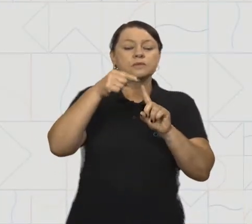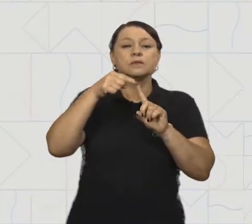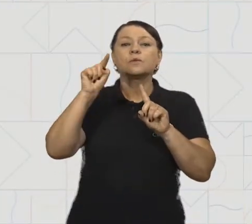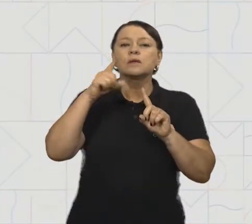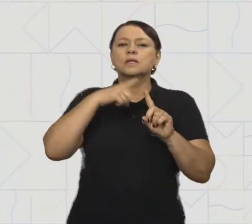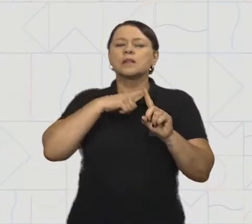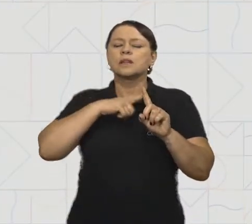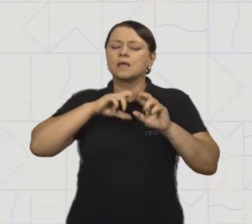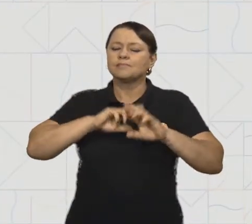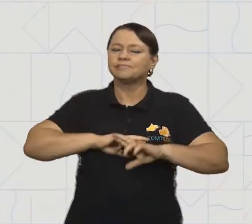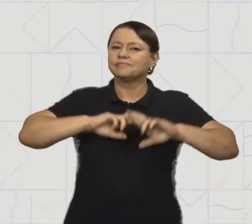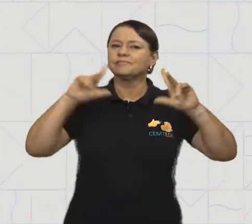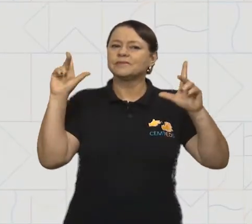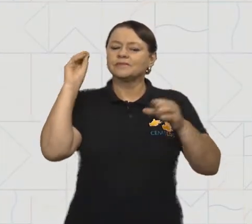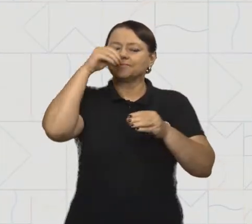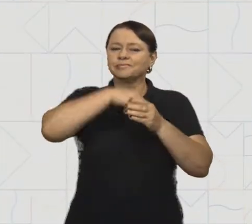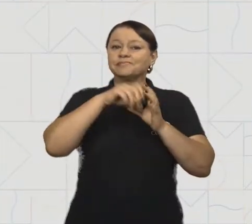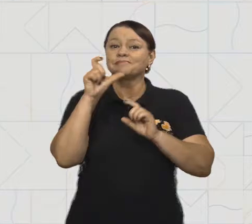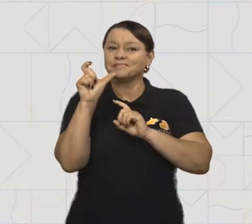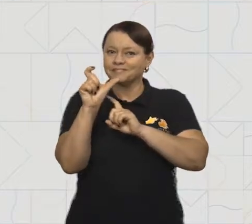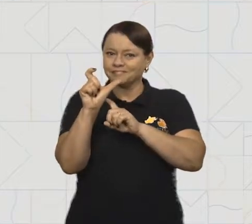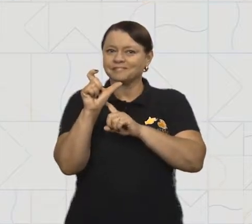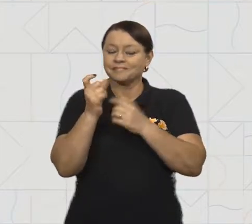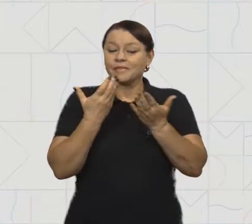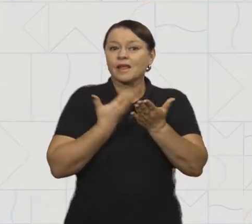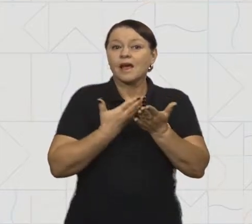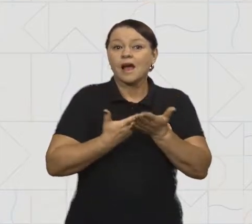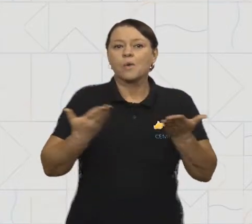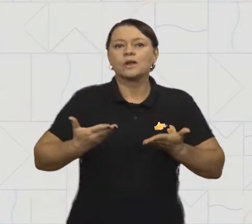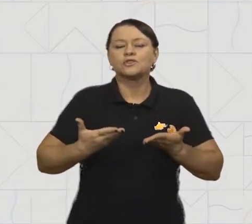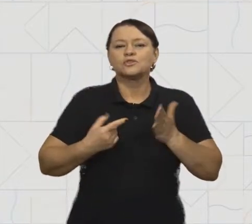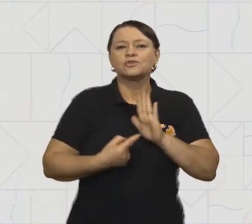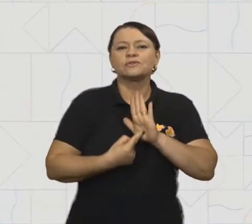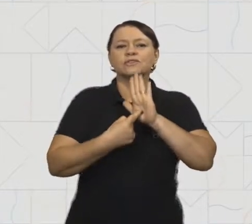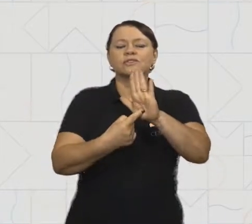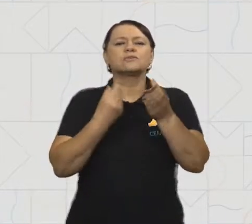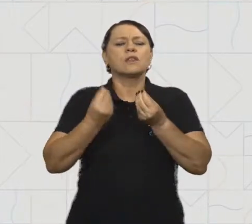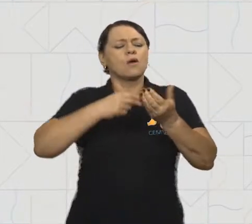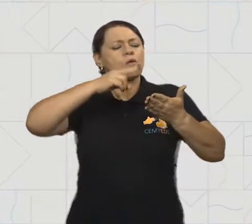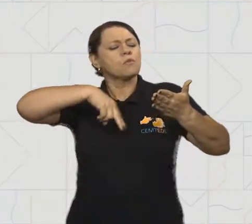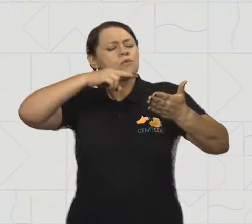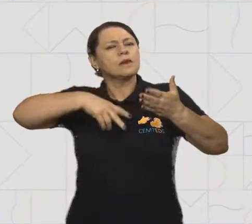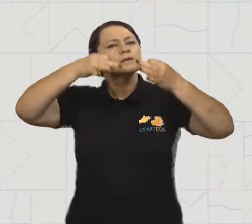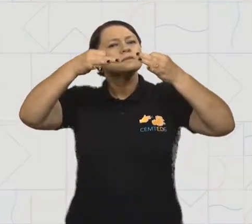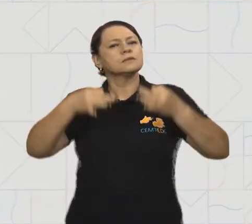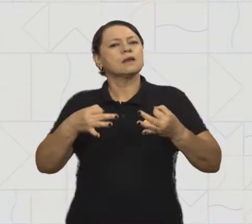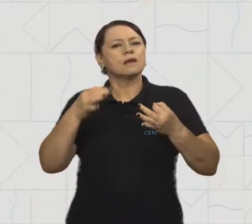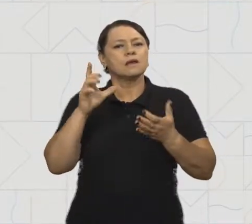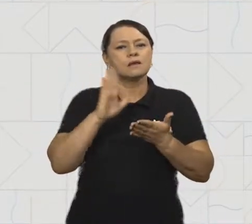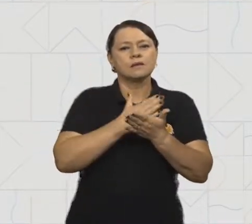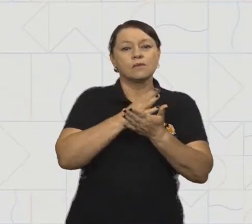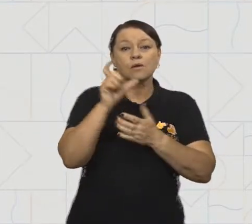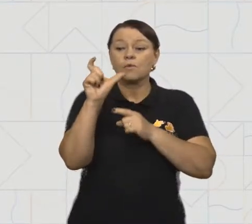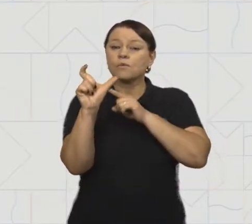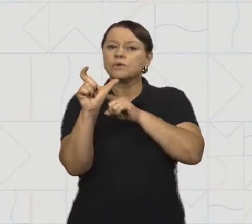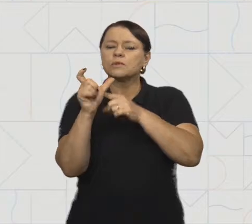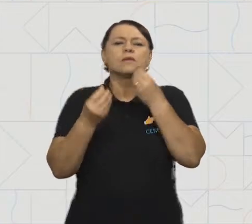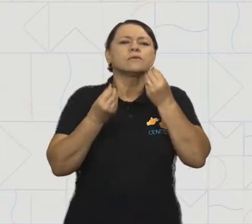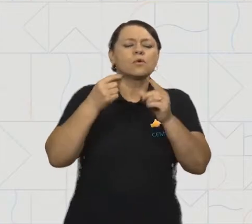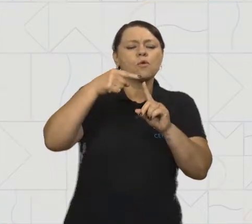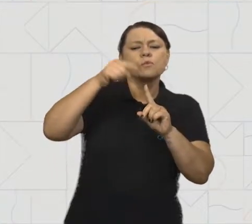baré ou bare. As palavras aí, elas devem ter acentos ou não? Cupuaçu deve ter